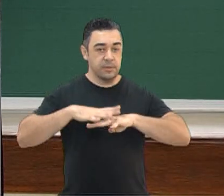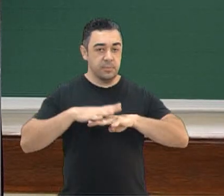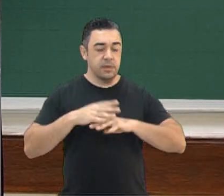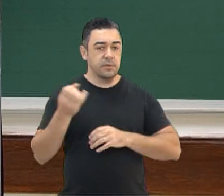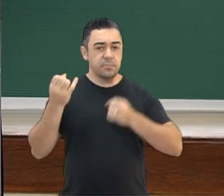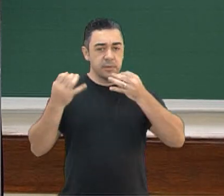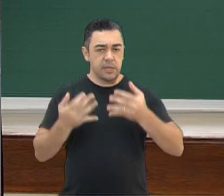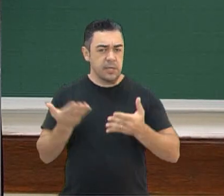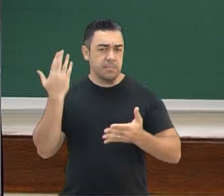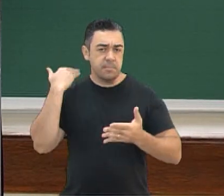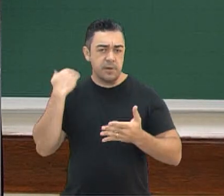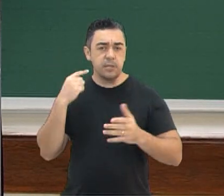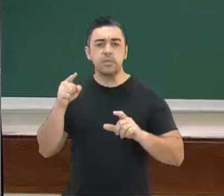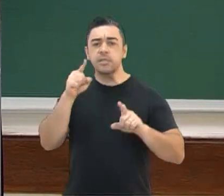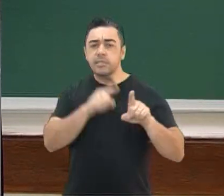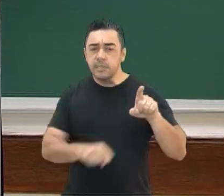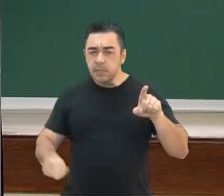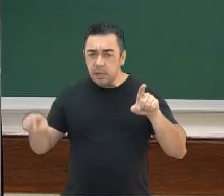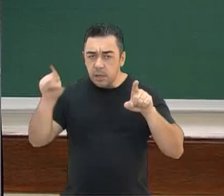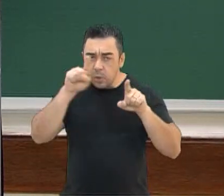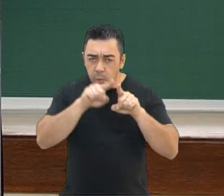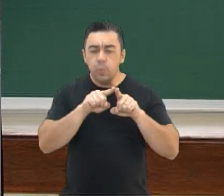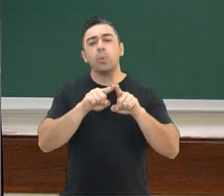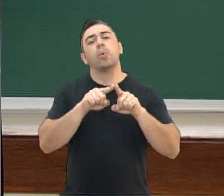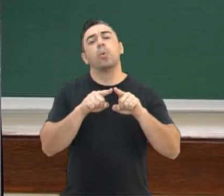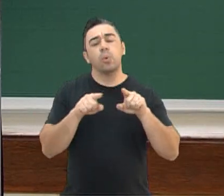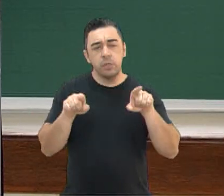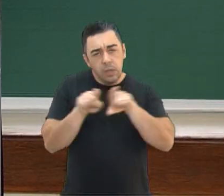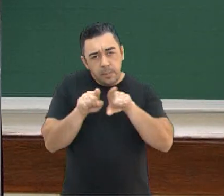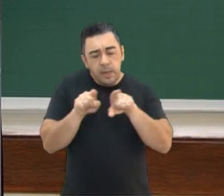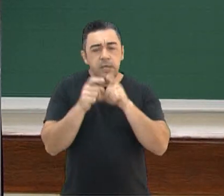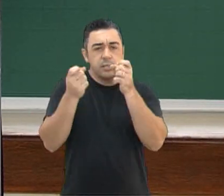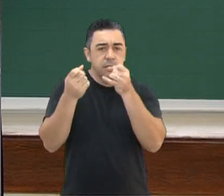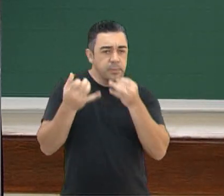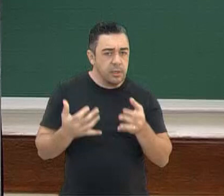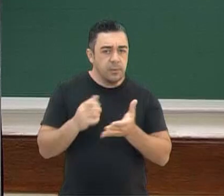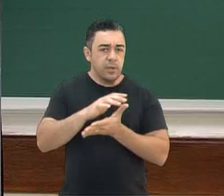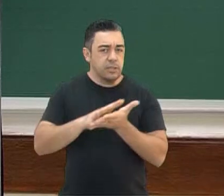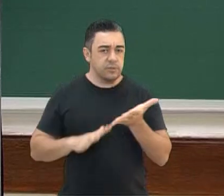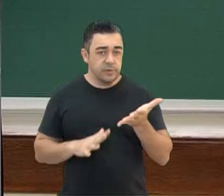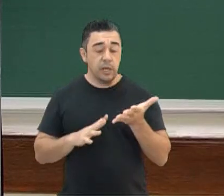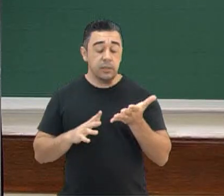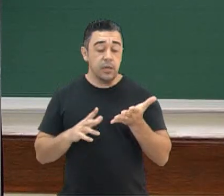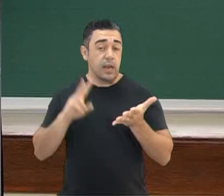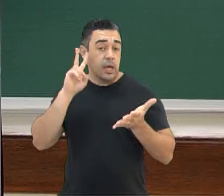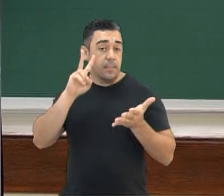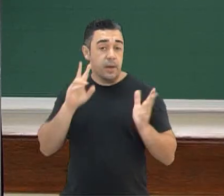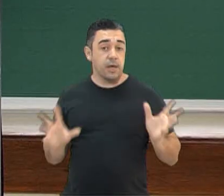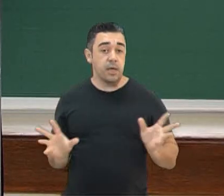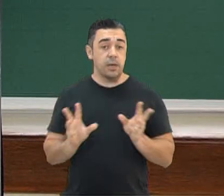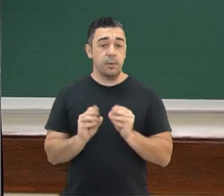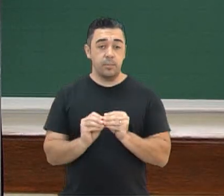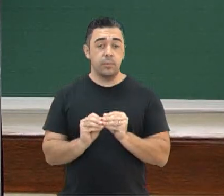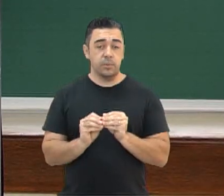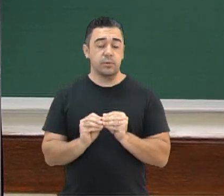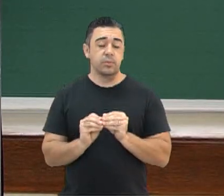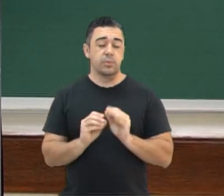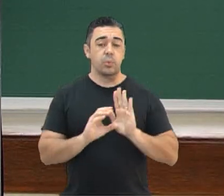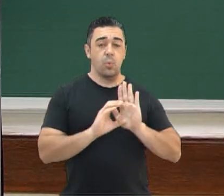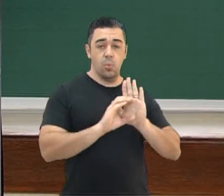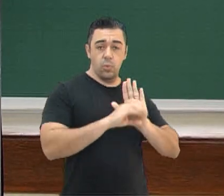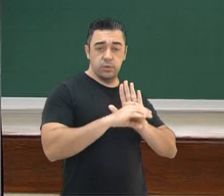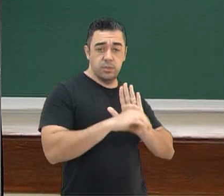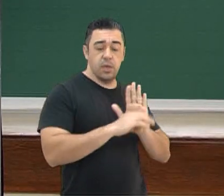círculo trigonométrico, realizamos alguns exercícios, né? Fizemos uma retomada aí de alguns